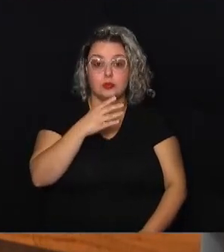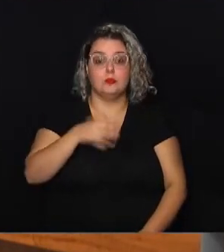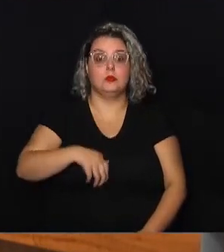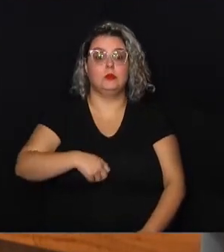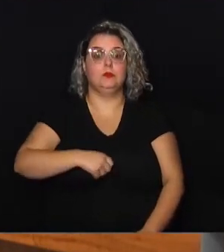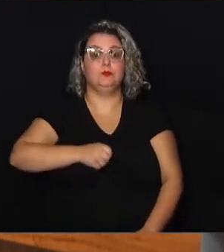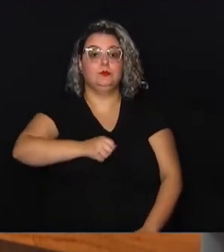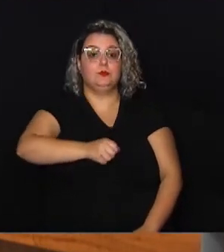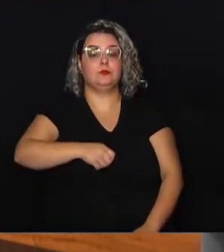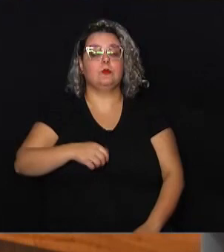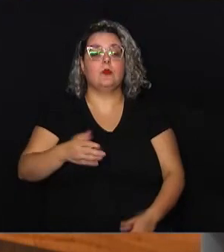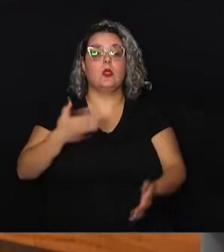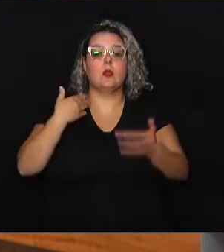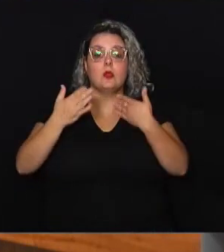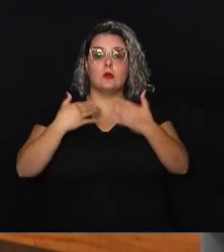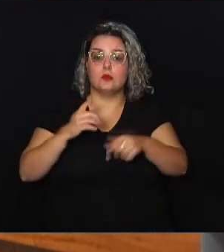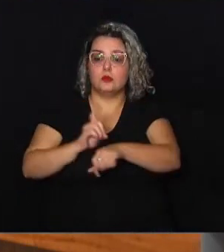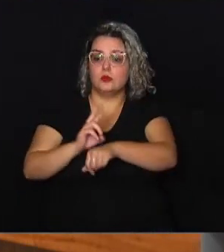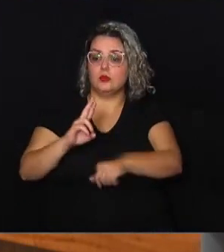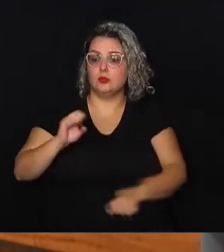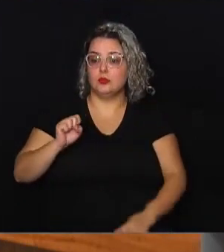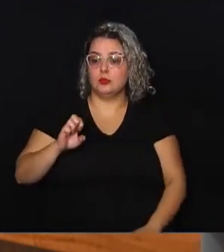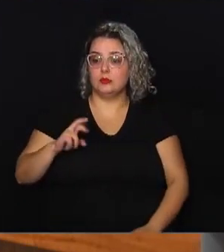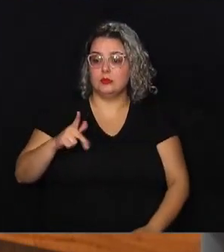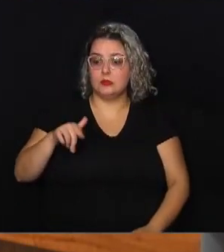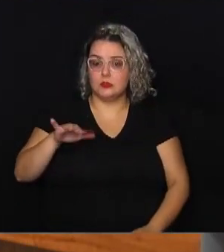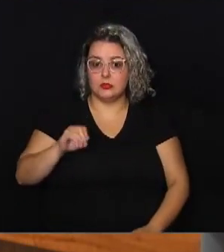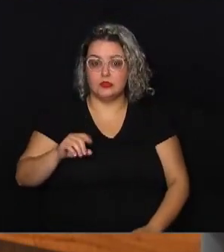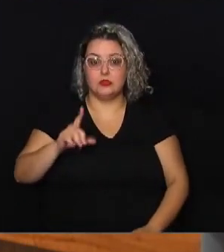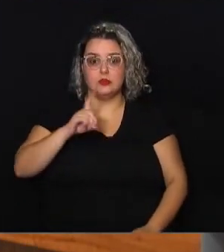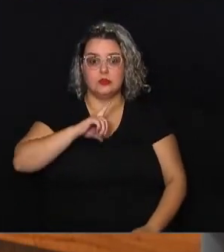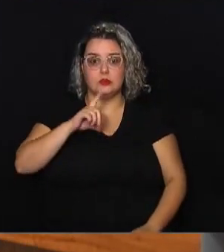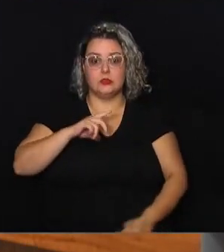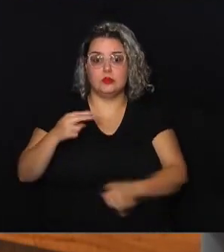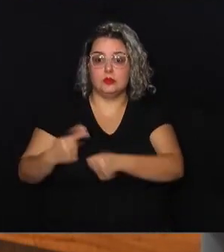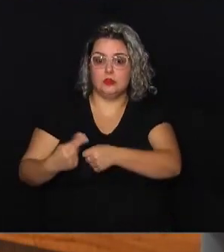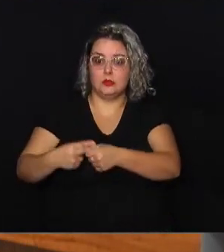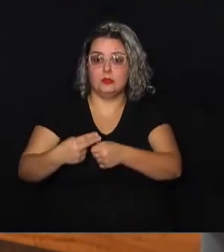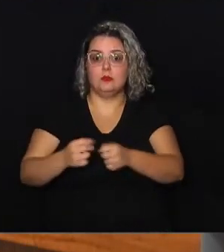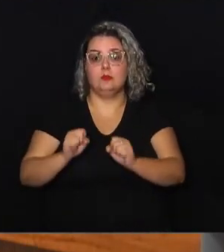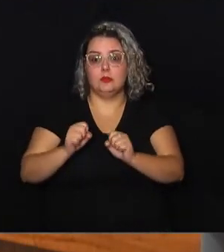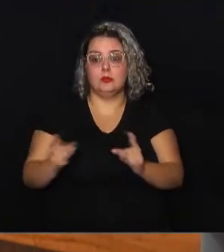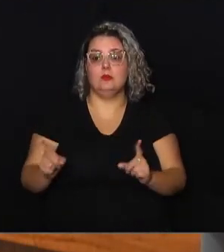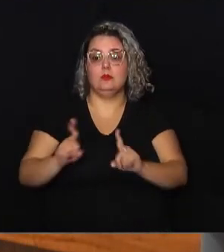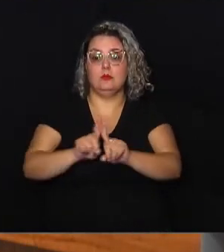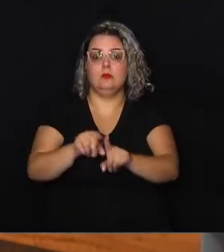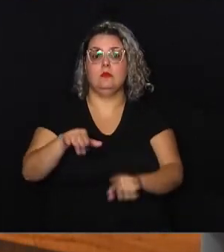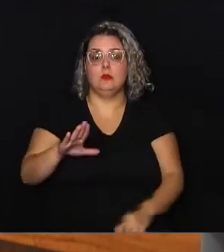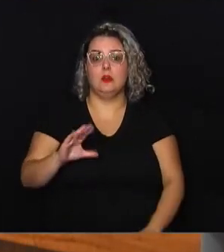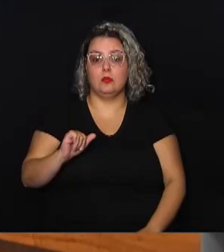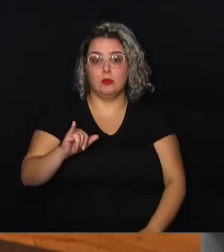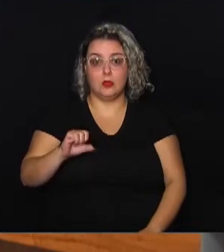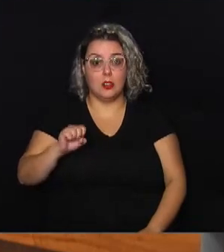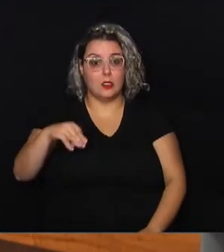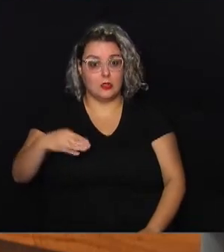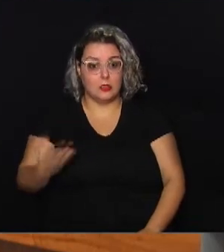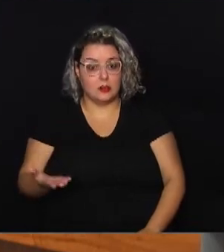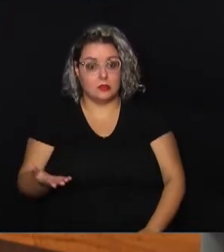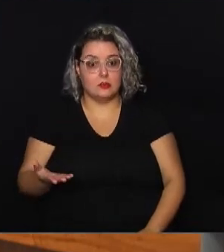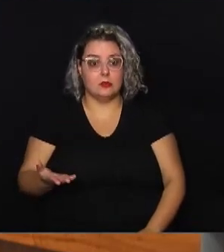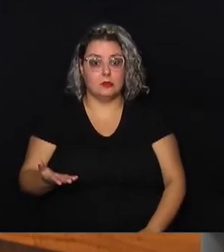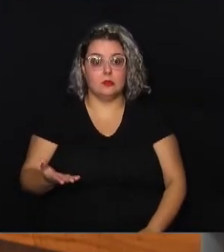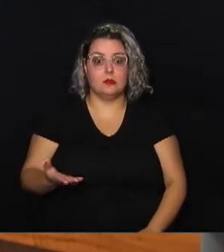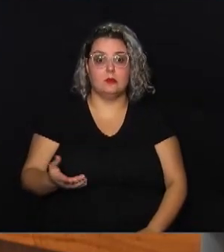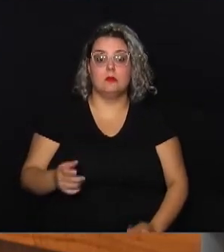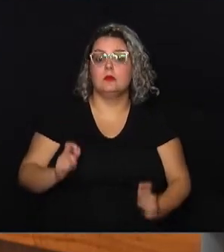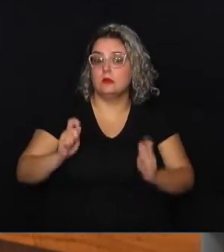conversando aqui com o doutor Sérgio, nós temos aí a Unicamp, que poderia ser mais parceira nossa, né? O CAISM tem ali